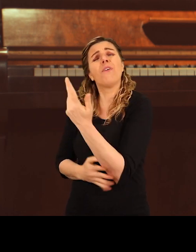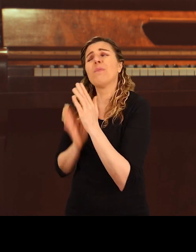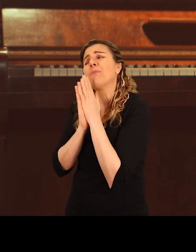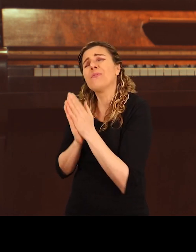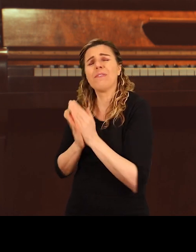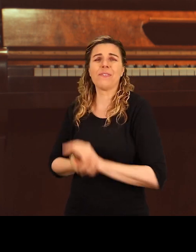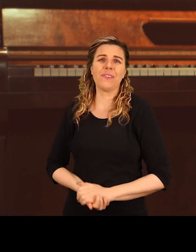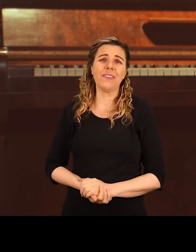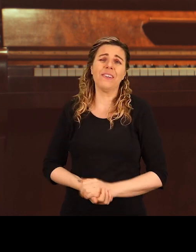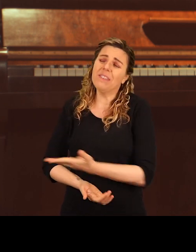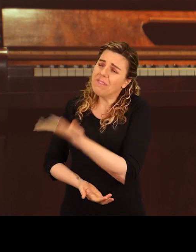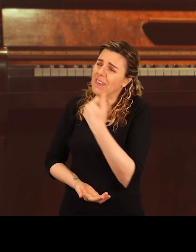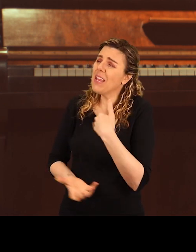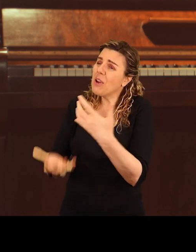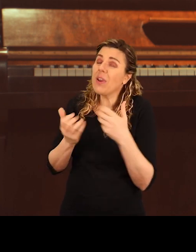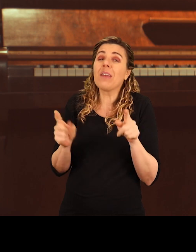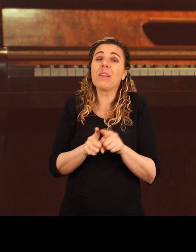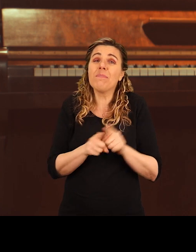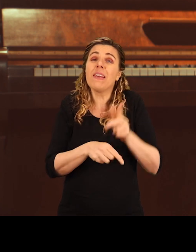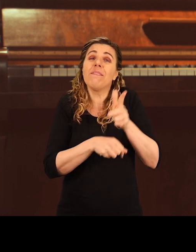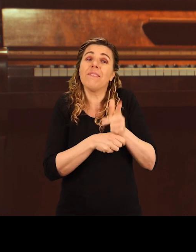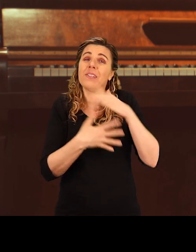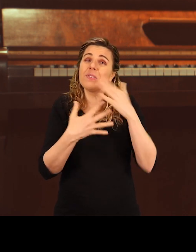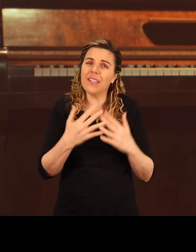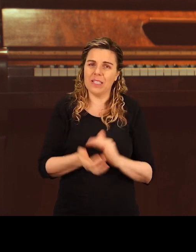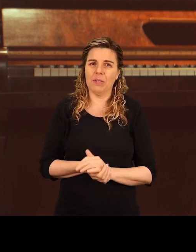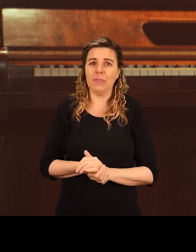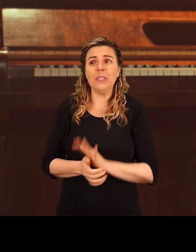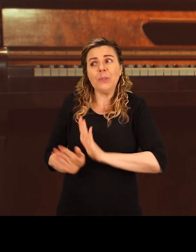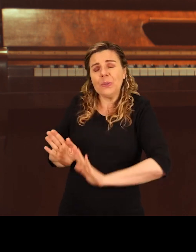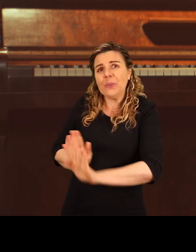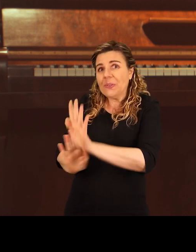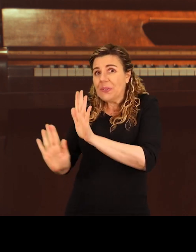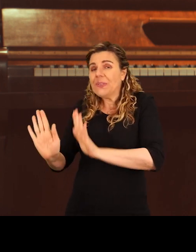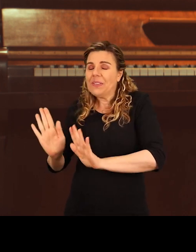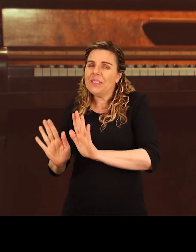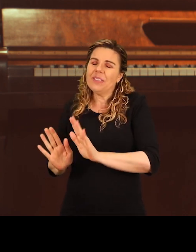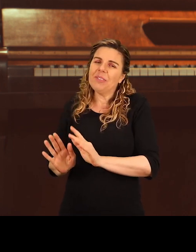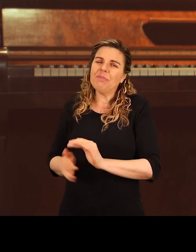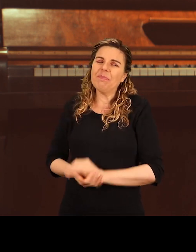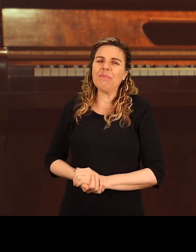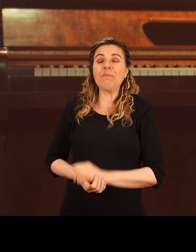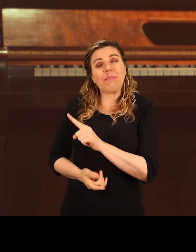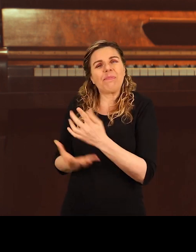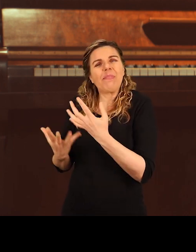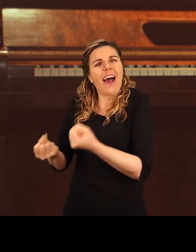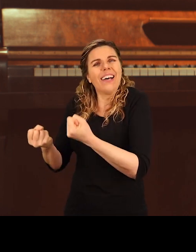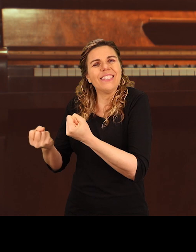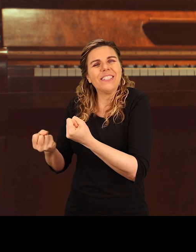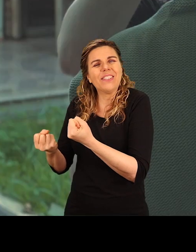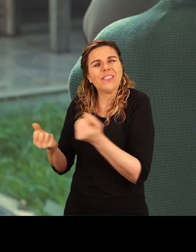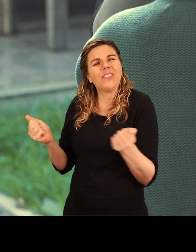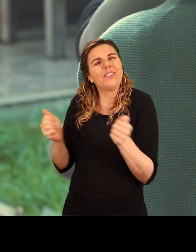favor, venha. Eu te quero no Videolibras. Foi um processo muito cuidadoso com ela, nesse lugar. E ela topou muito estar